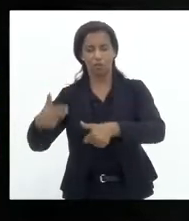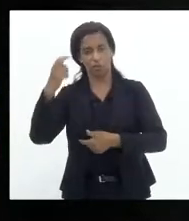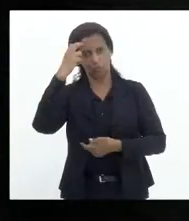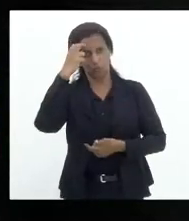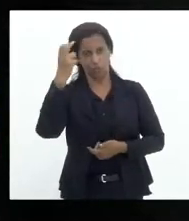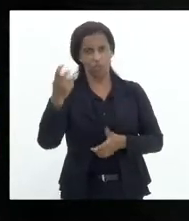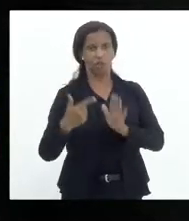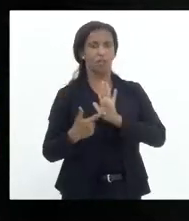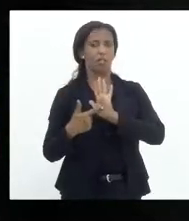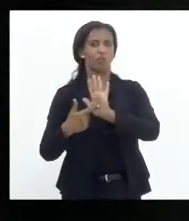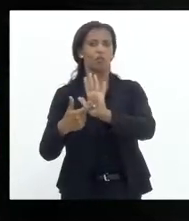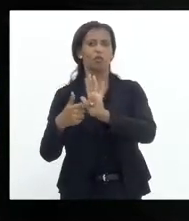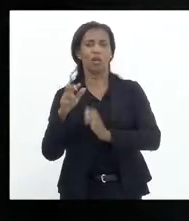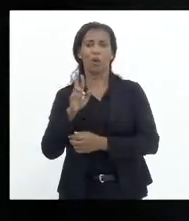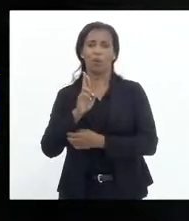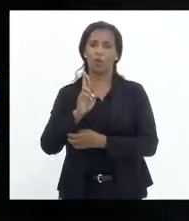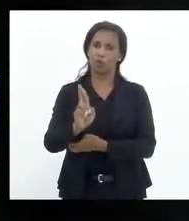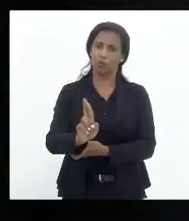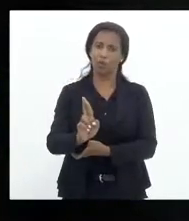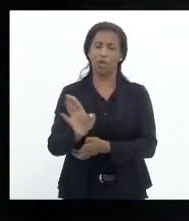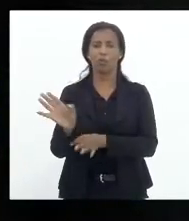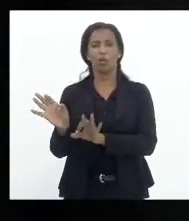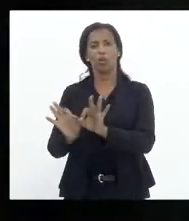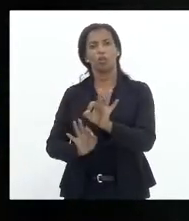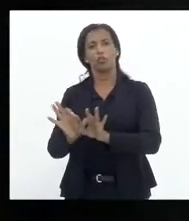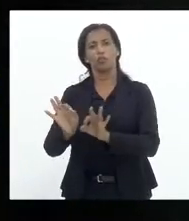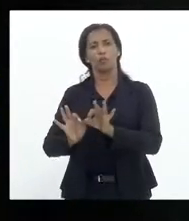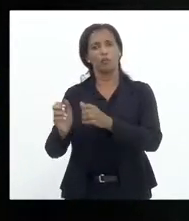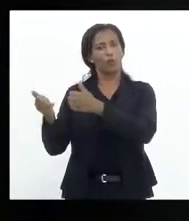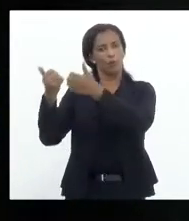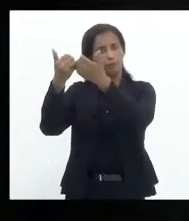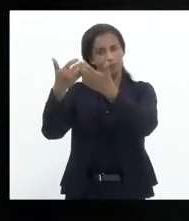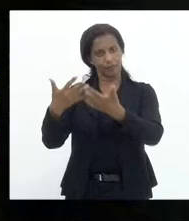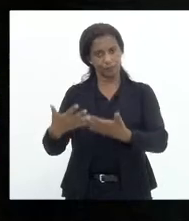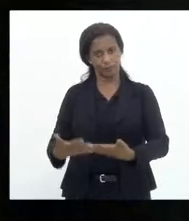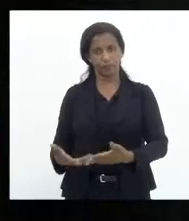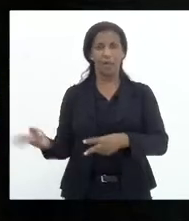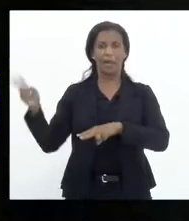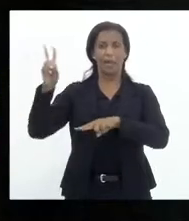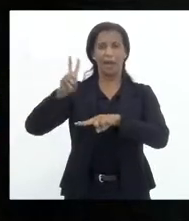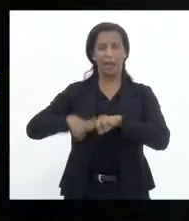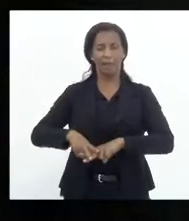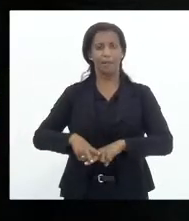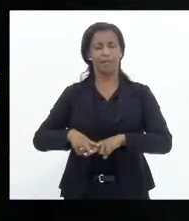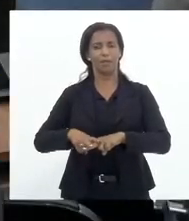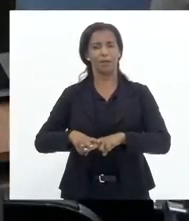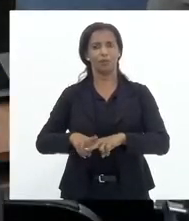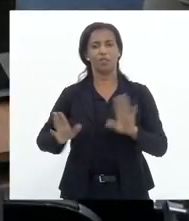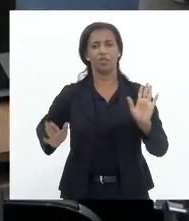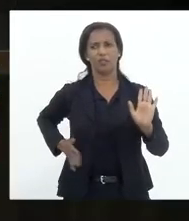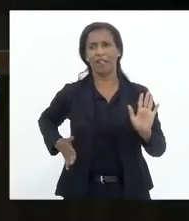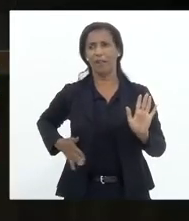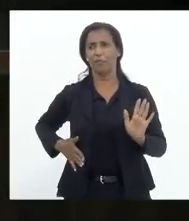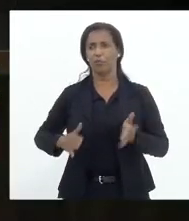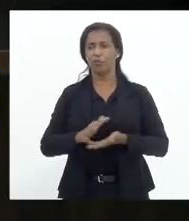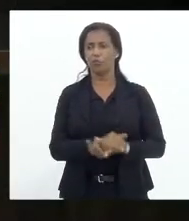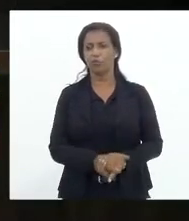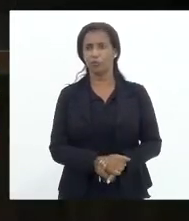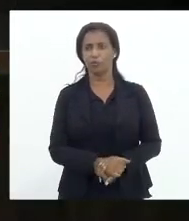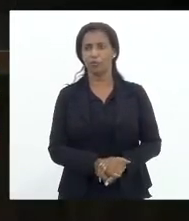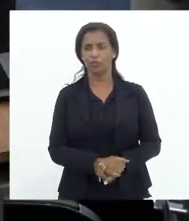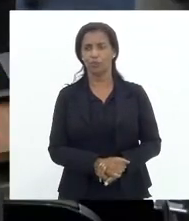e apresentar os resultados que sejam de uma forma definitiva a prisão dessas quadrilhas Muito obrigado tchau